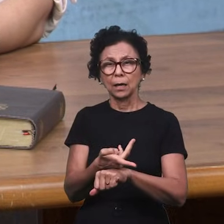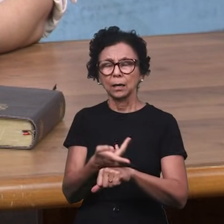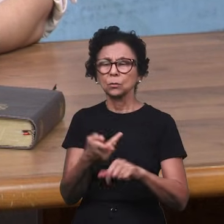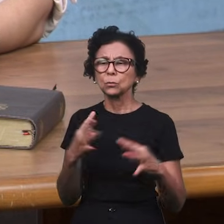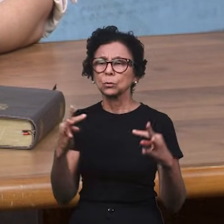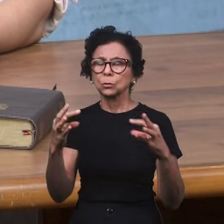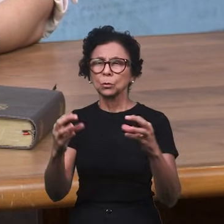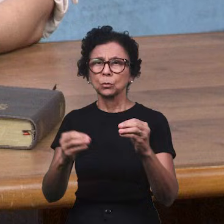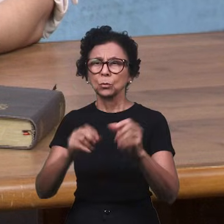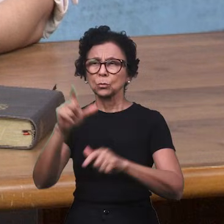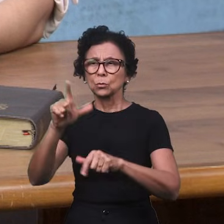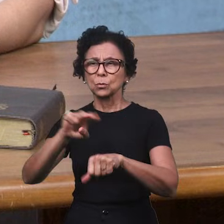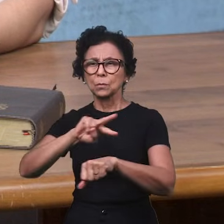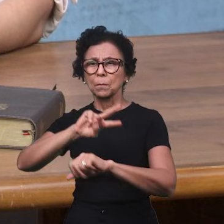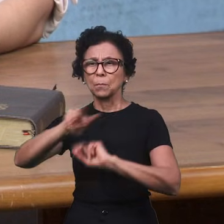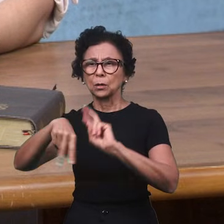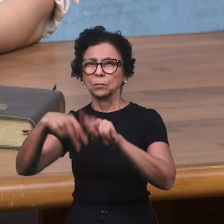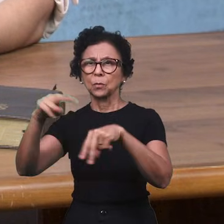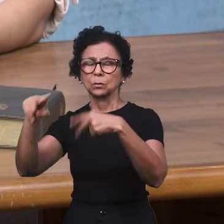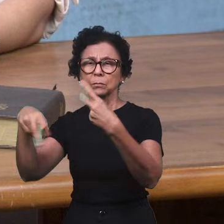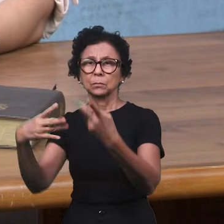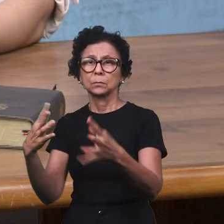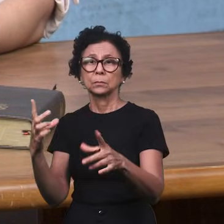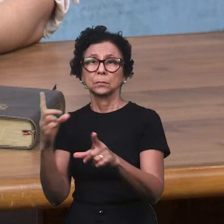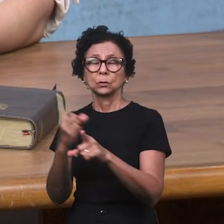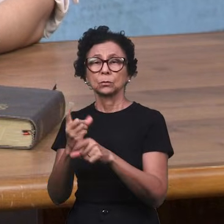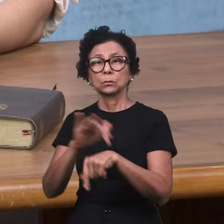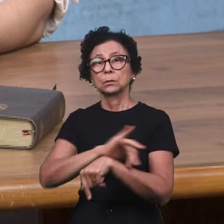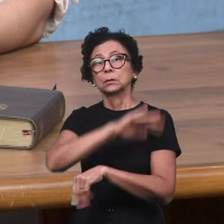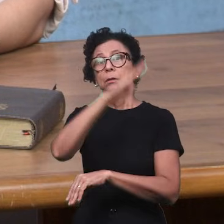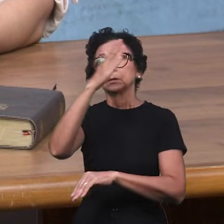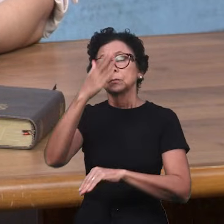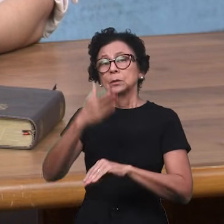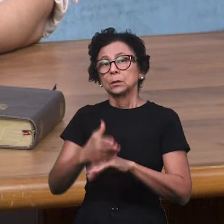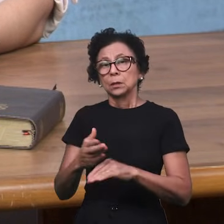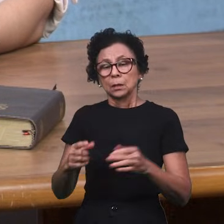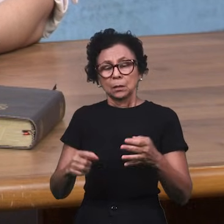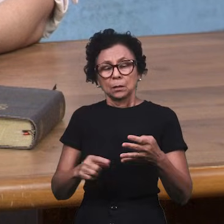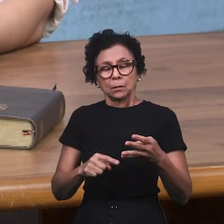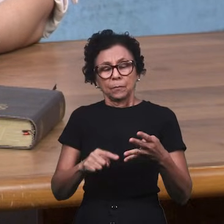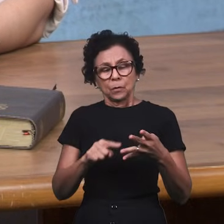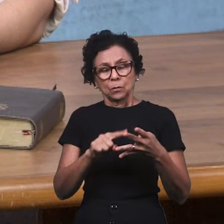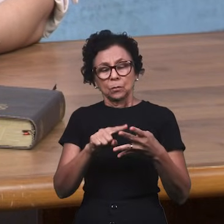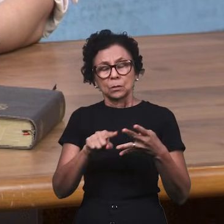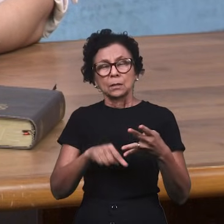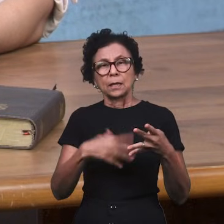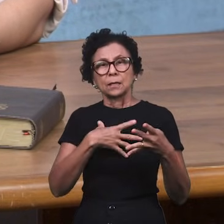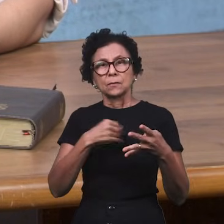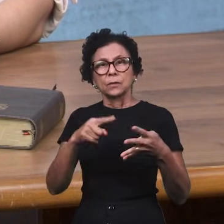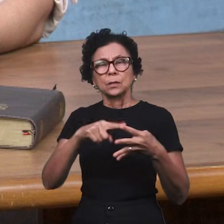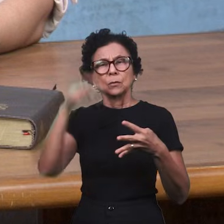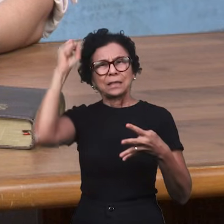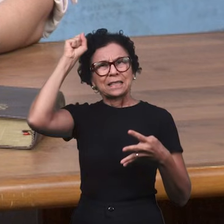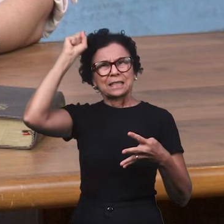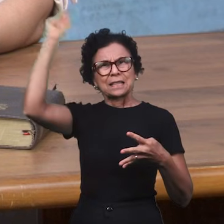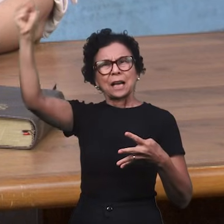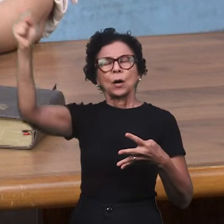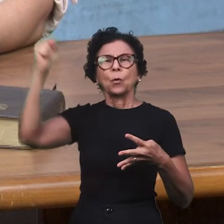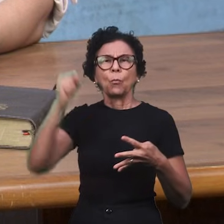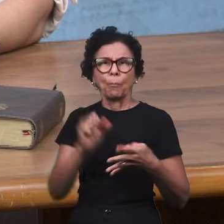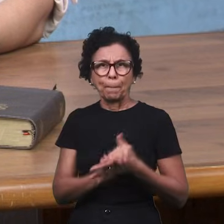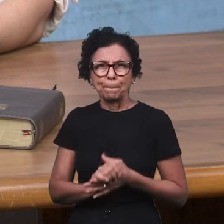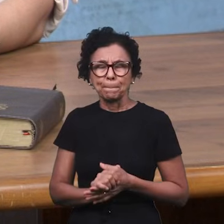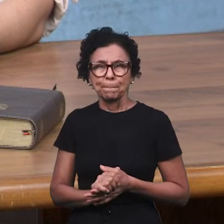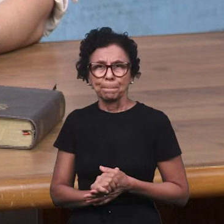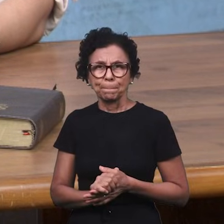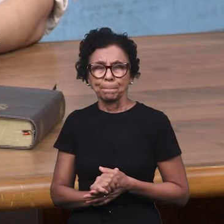seus filhos estirados nas montanhas de Gilboa. E o despojaram e tomaram a sua